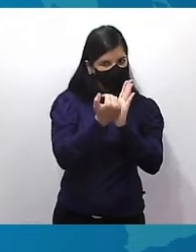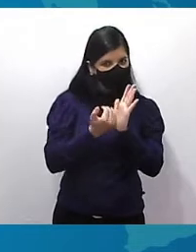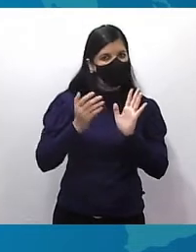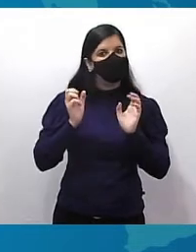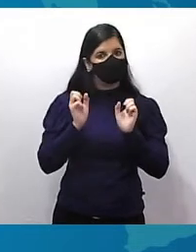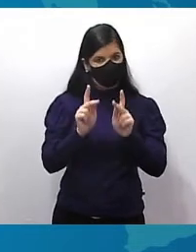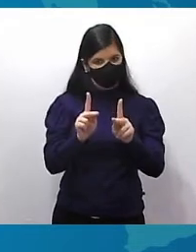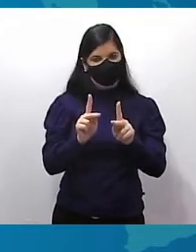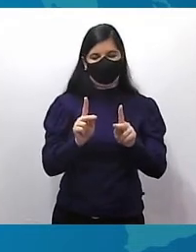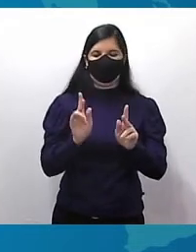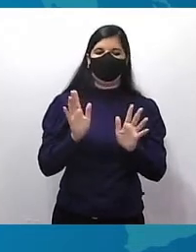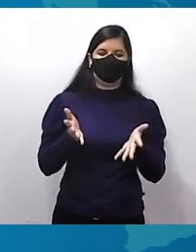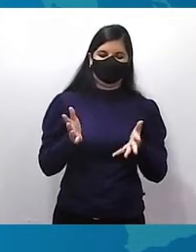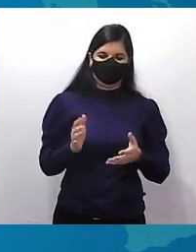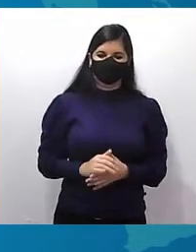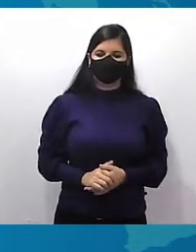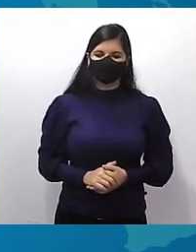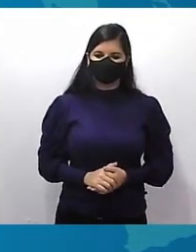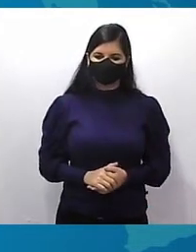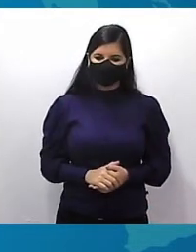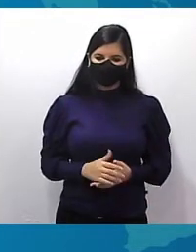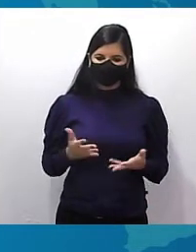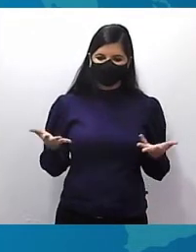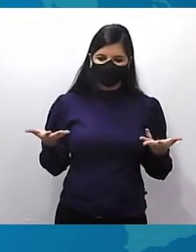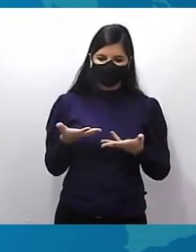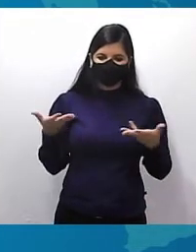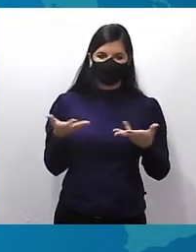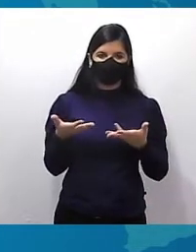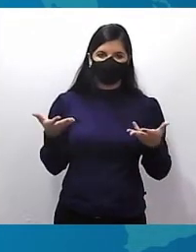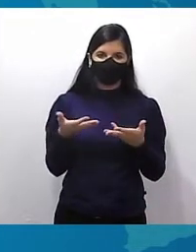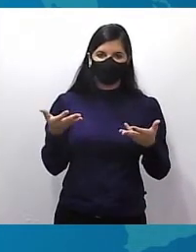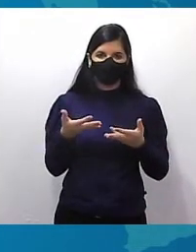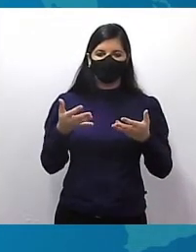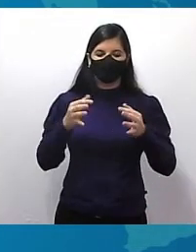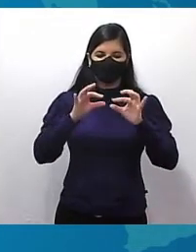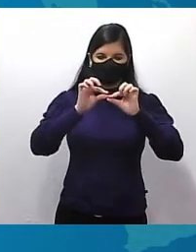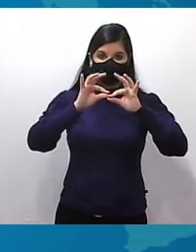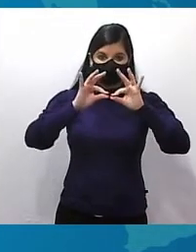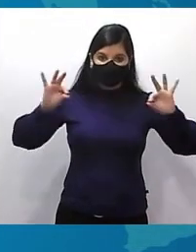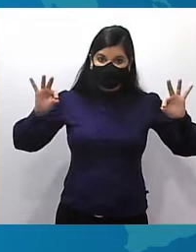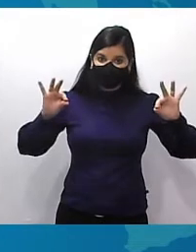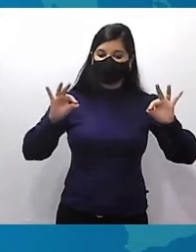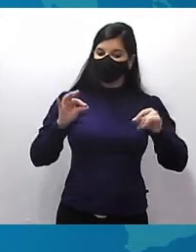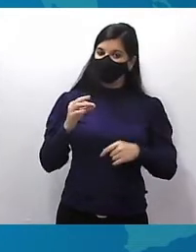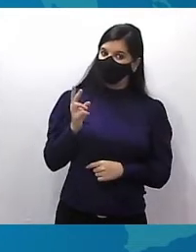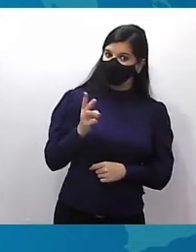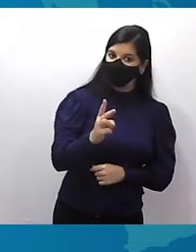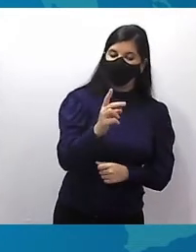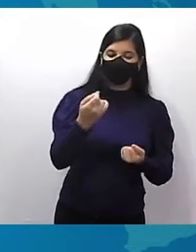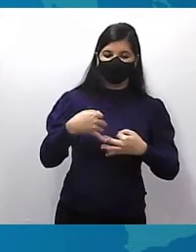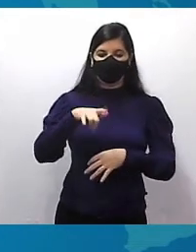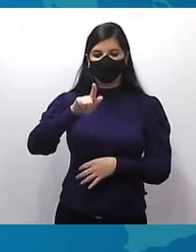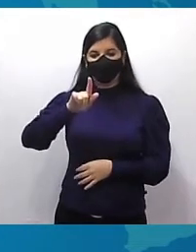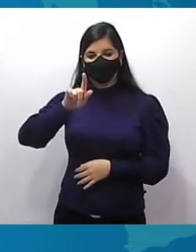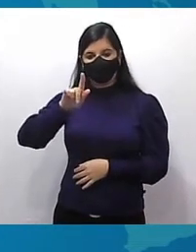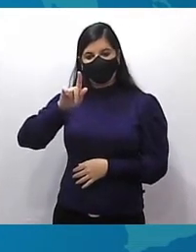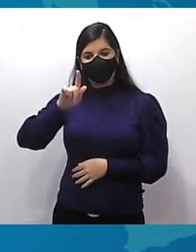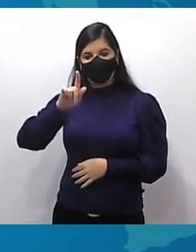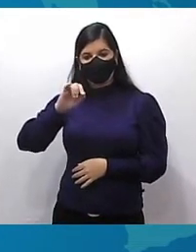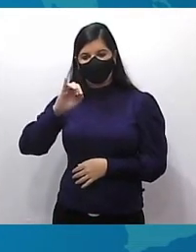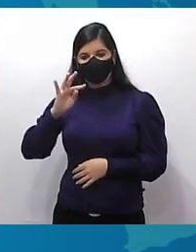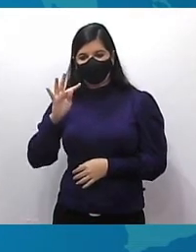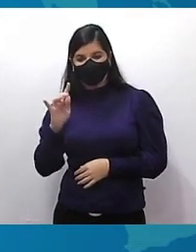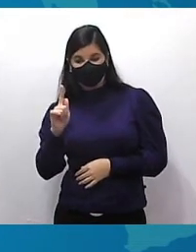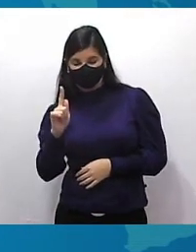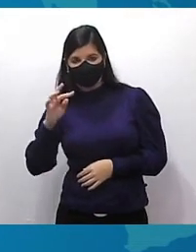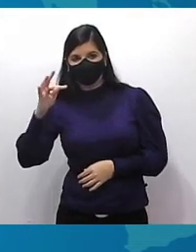fiz, ok? Vamos dar aí a sequência do que seria esse to be going to. Ele tem